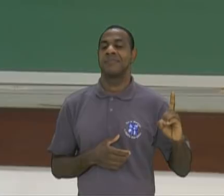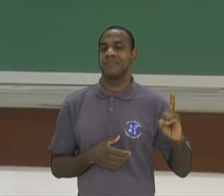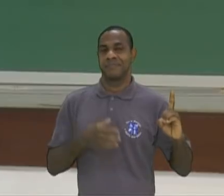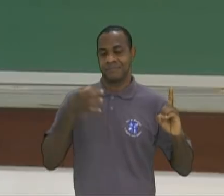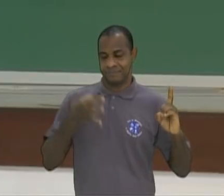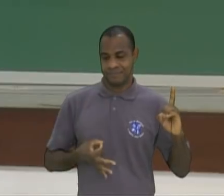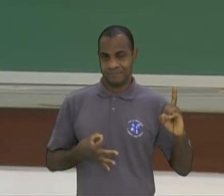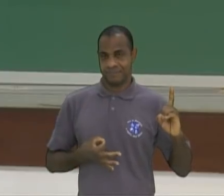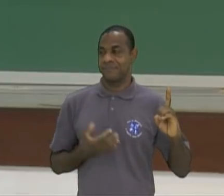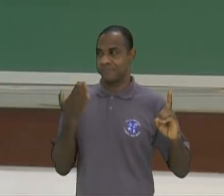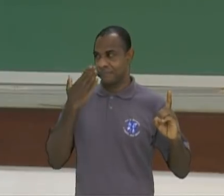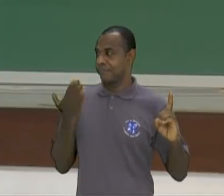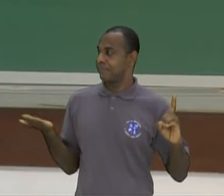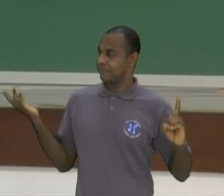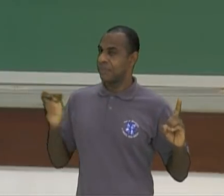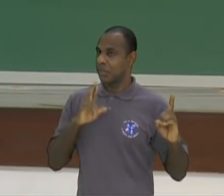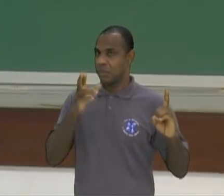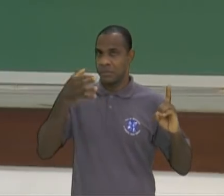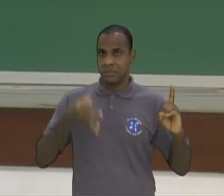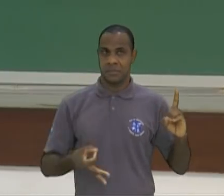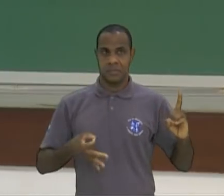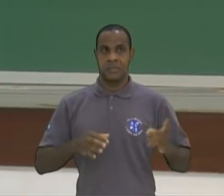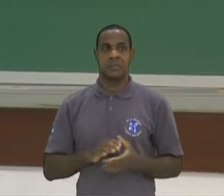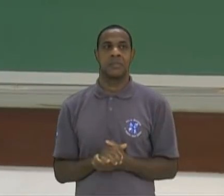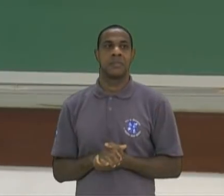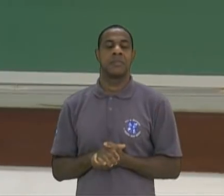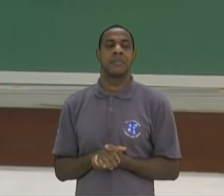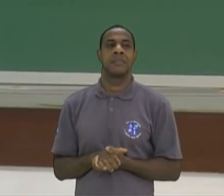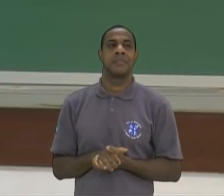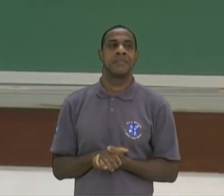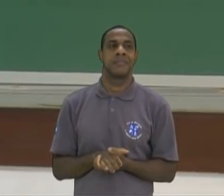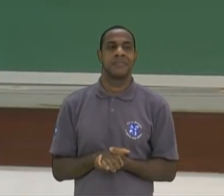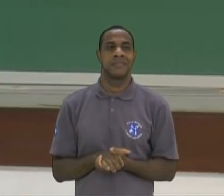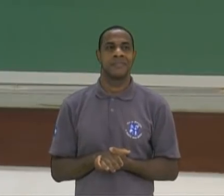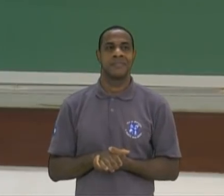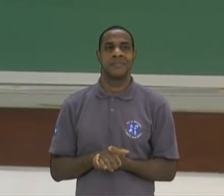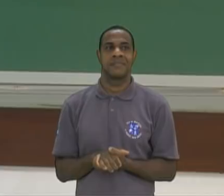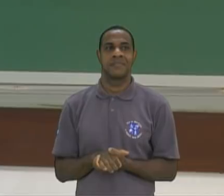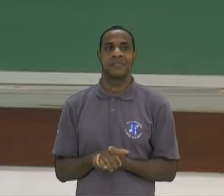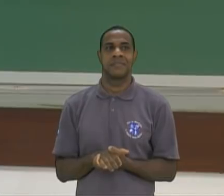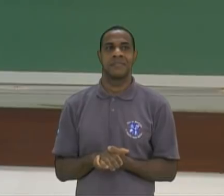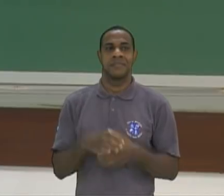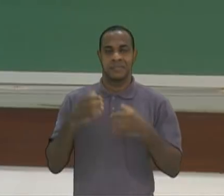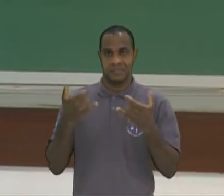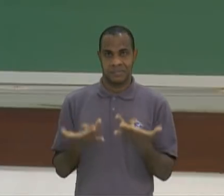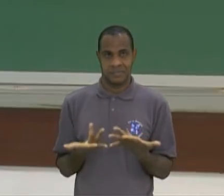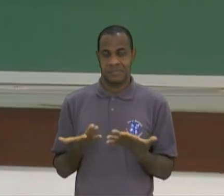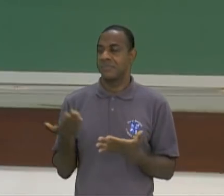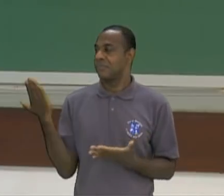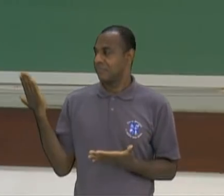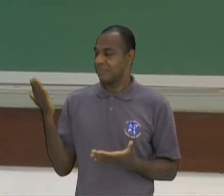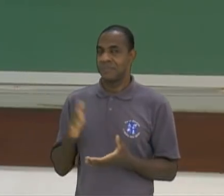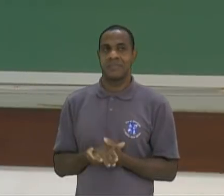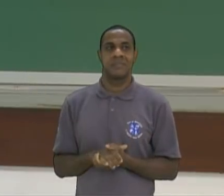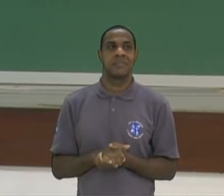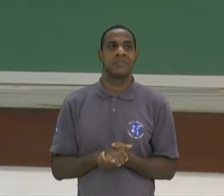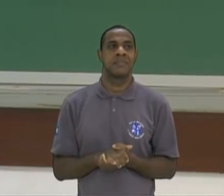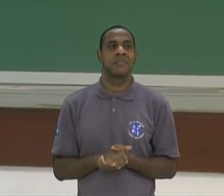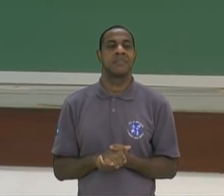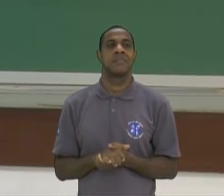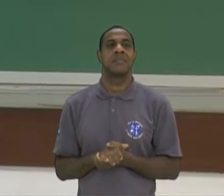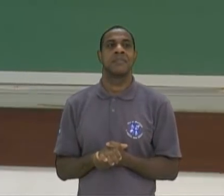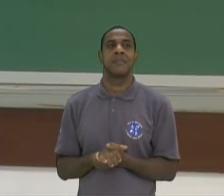e posterior. Resposta correta, letra D. Então ela trata essas duas alternativas, autoconhecimento e equilíbrio